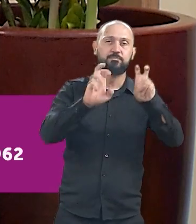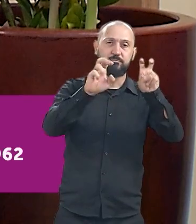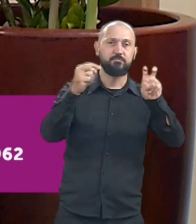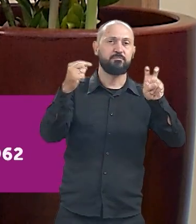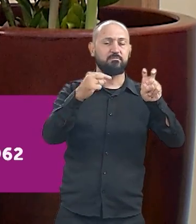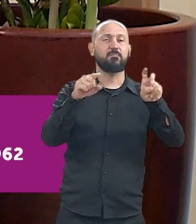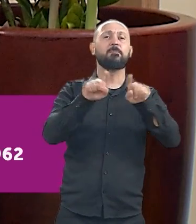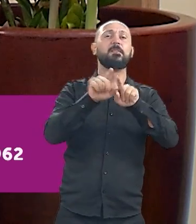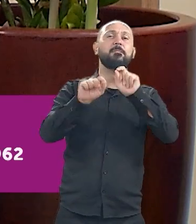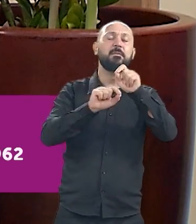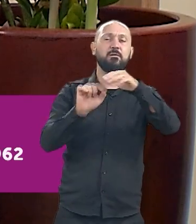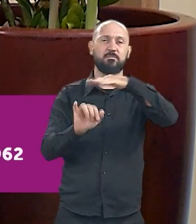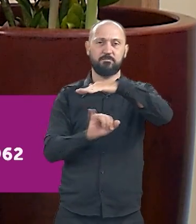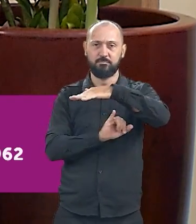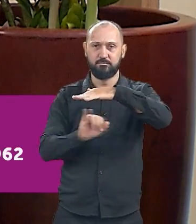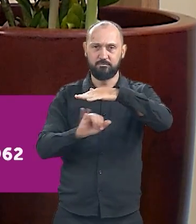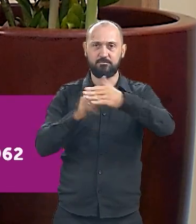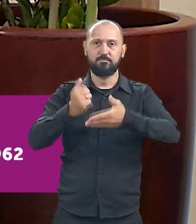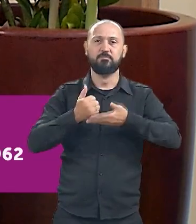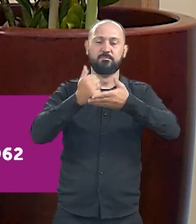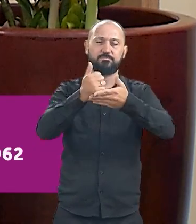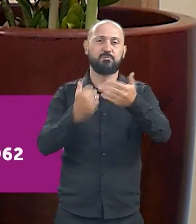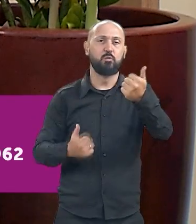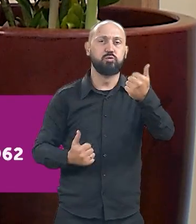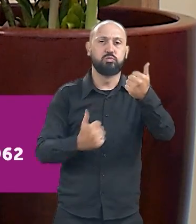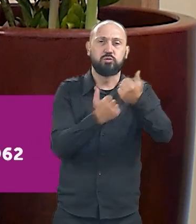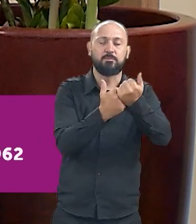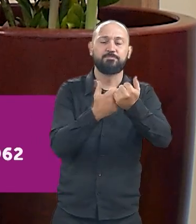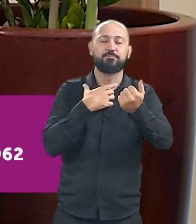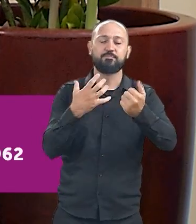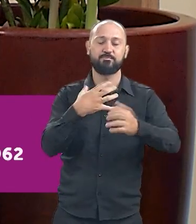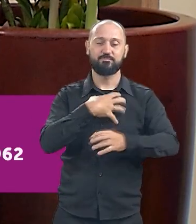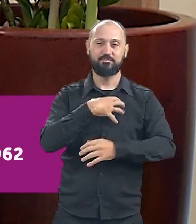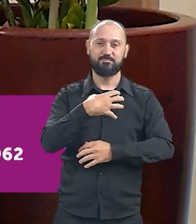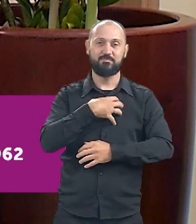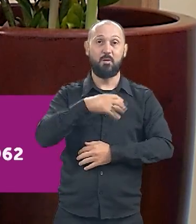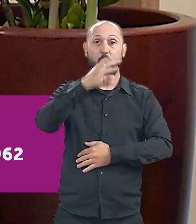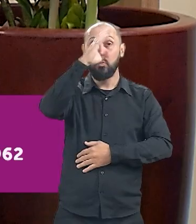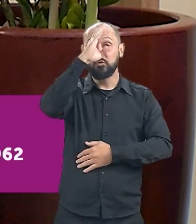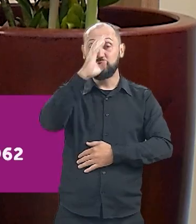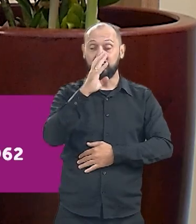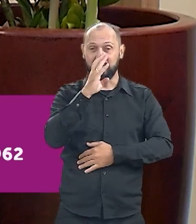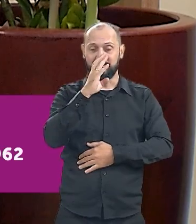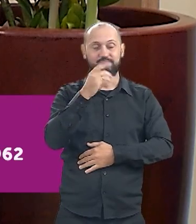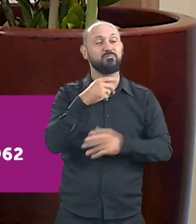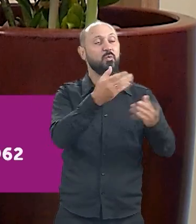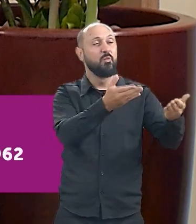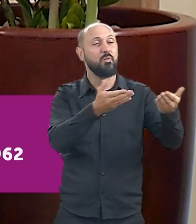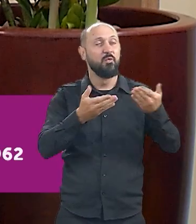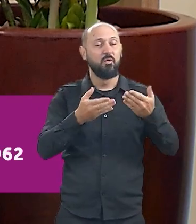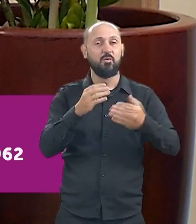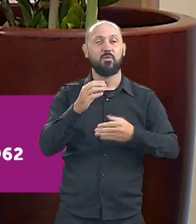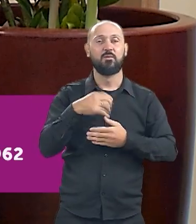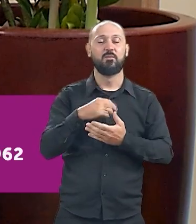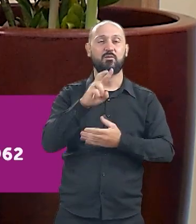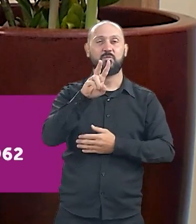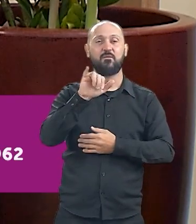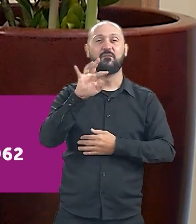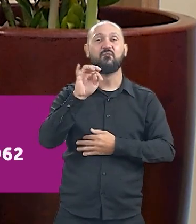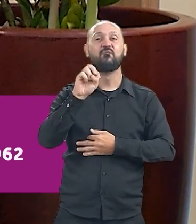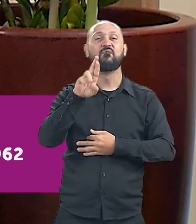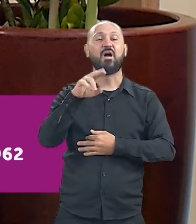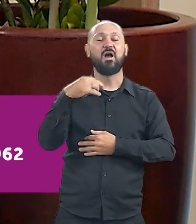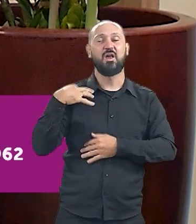sobre uma entidade que presta suporte e apoio emocional gratuito às pessoas, eu convido o Vitor Yazbek, que